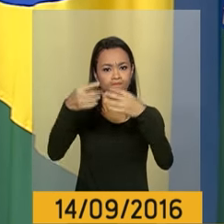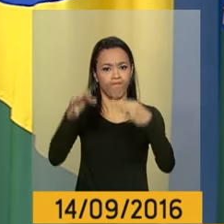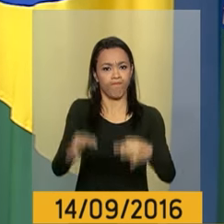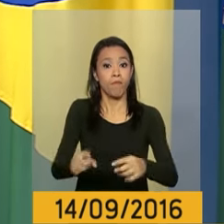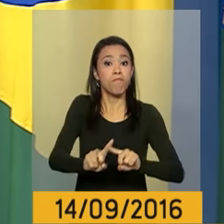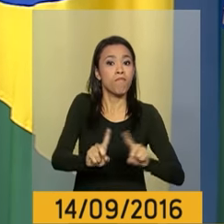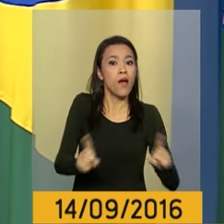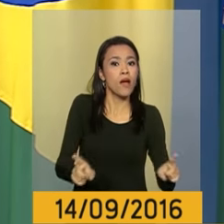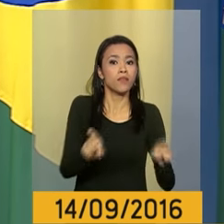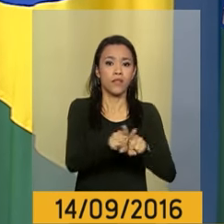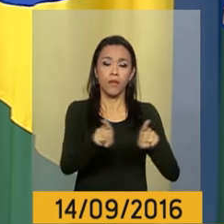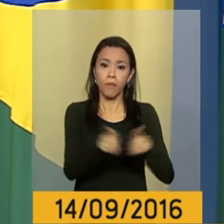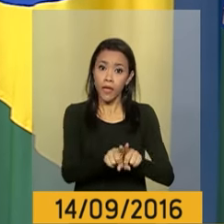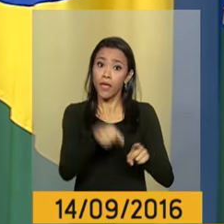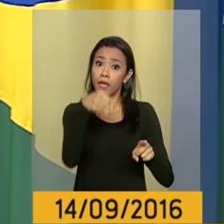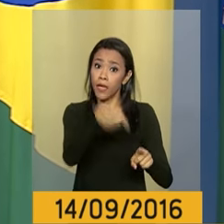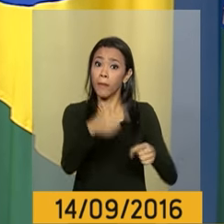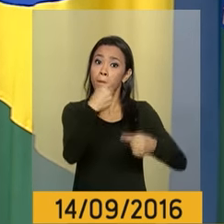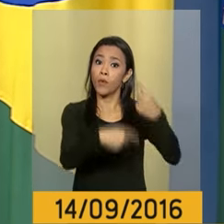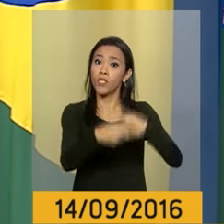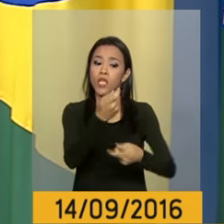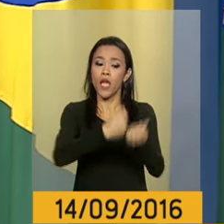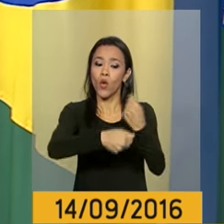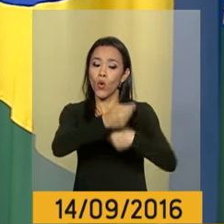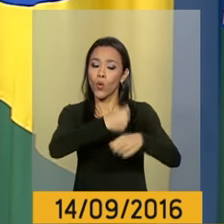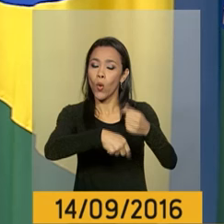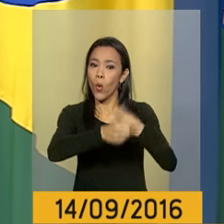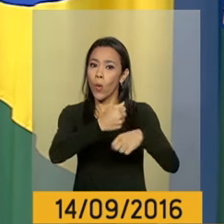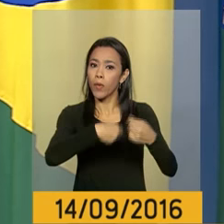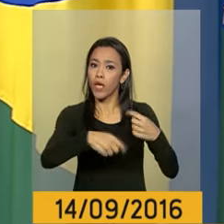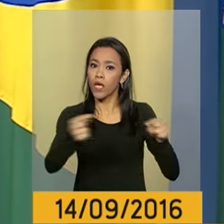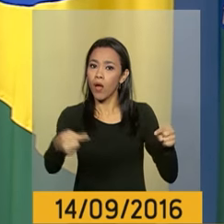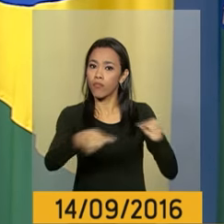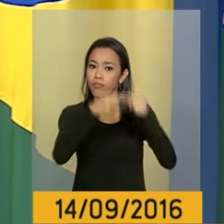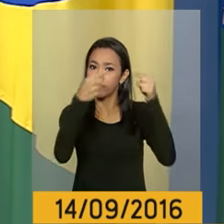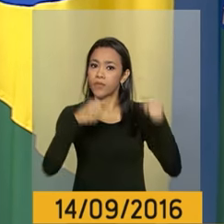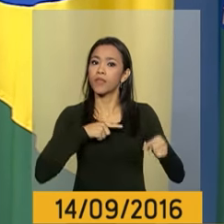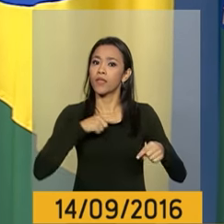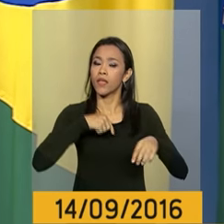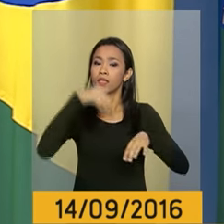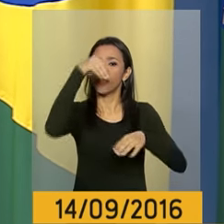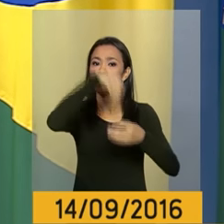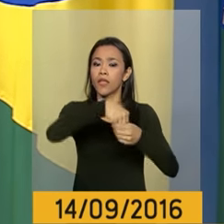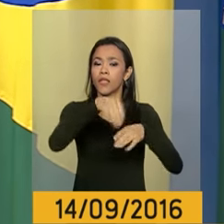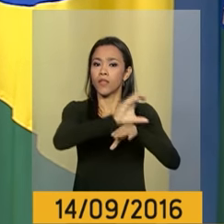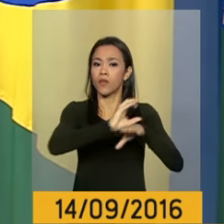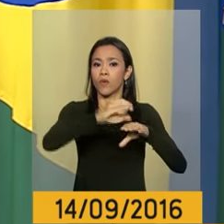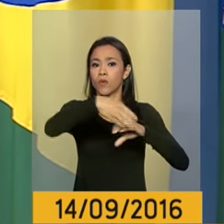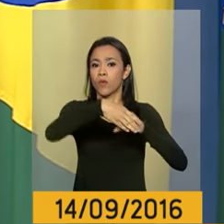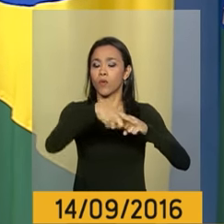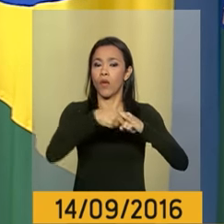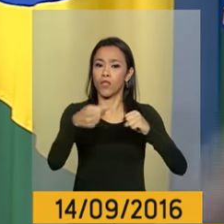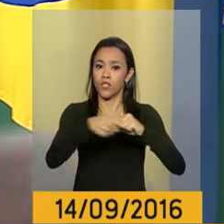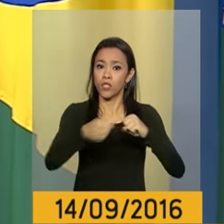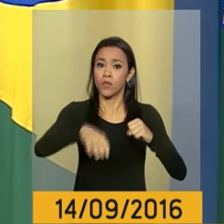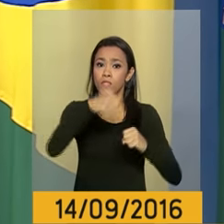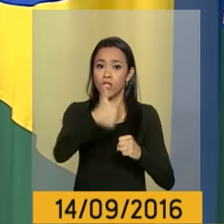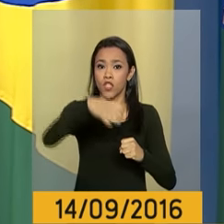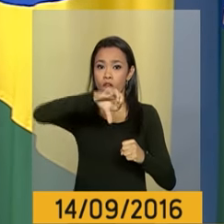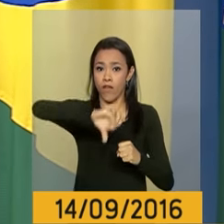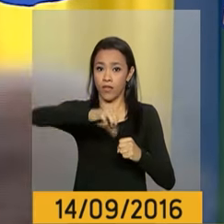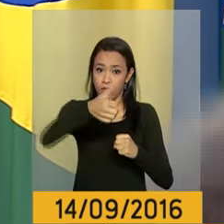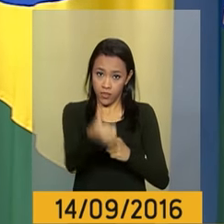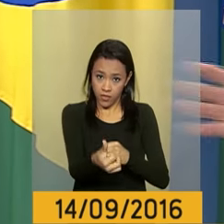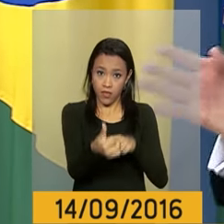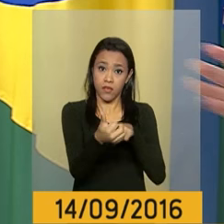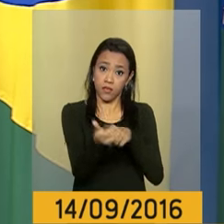por meio de políticas econômicas apropriadas. É o que está no artigo 196 da Constituição Federal. E por isso que o Ricardo, em